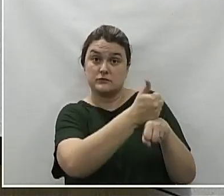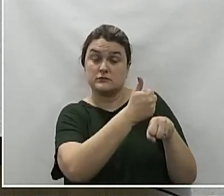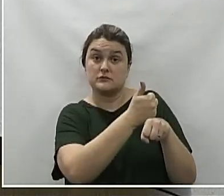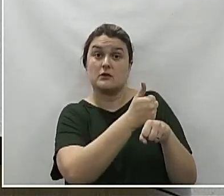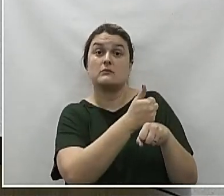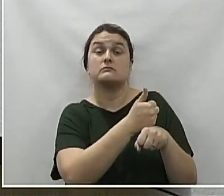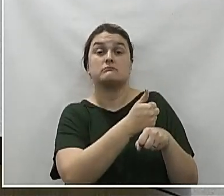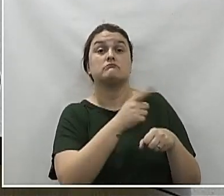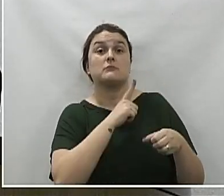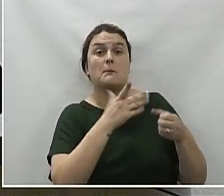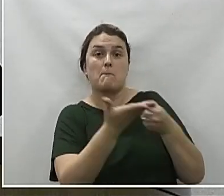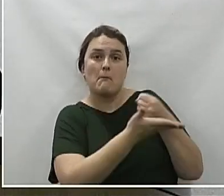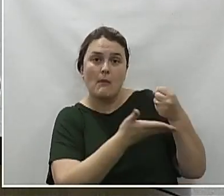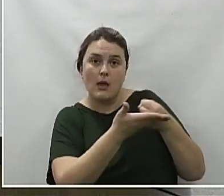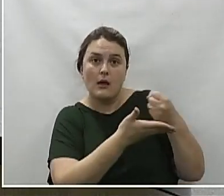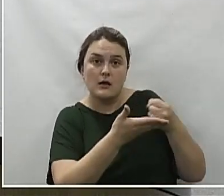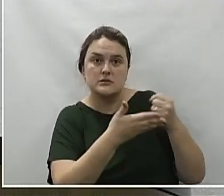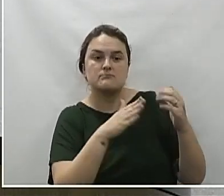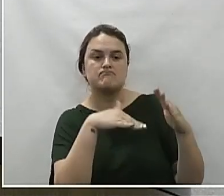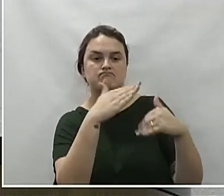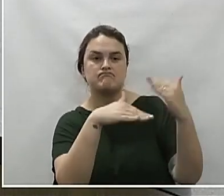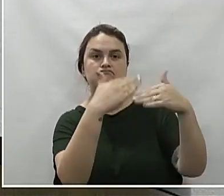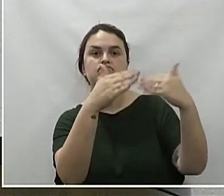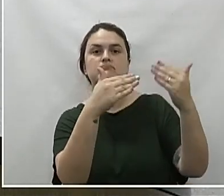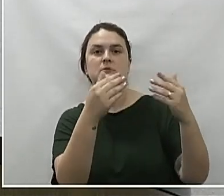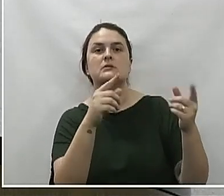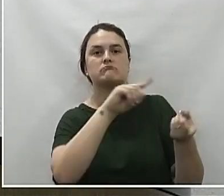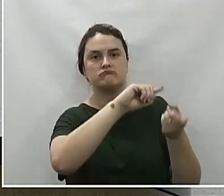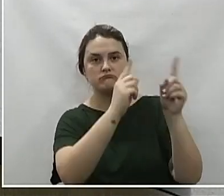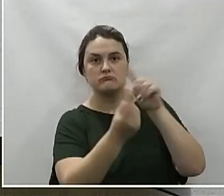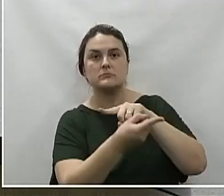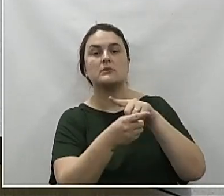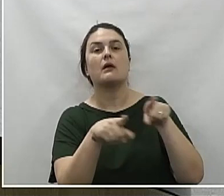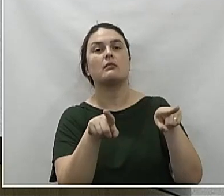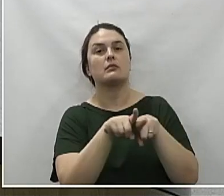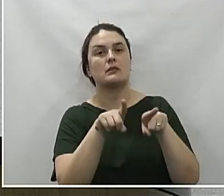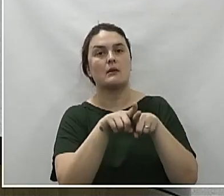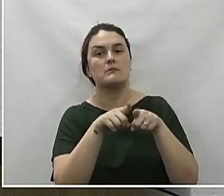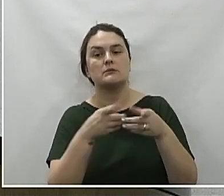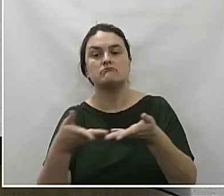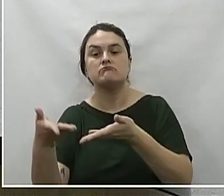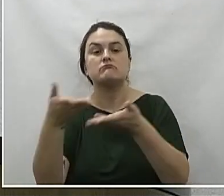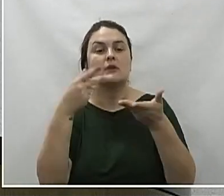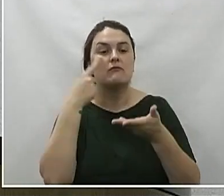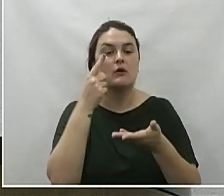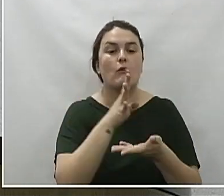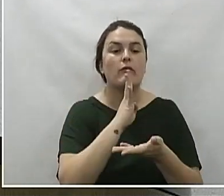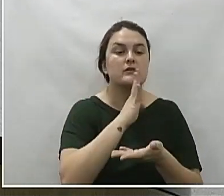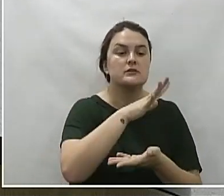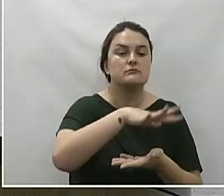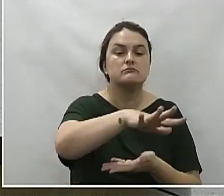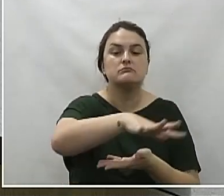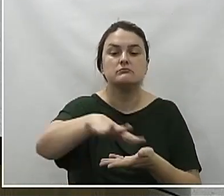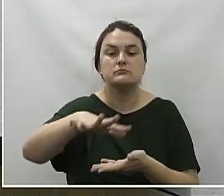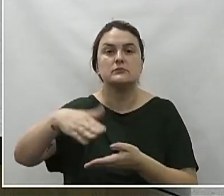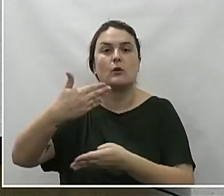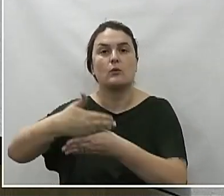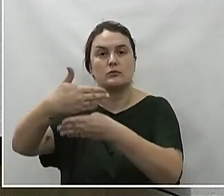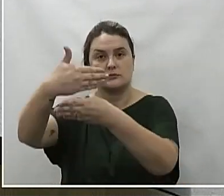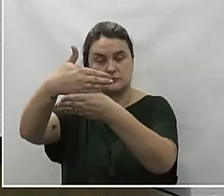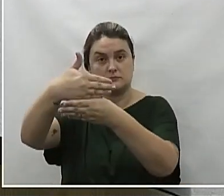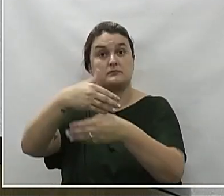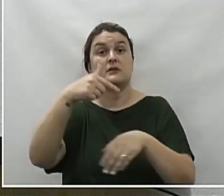exercida com base nos preceitos do desenvolvimento sustentável na intervenção sobre o ambiente natural e construído